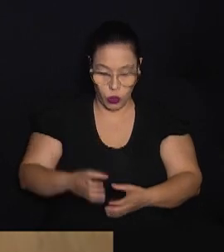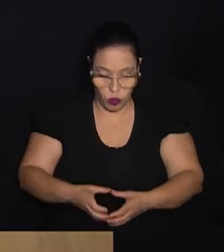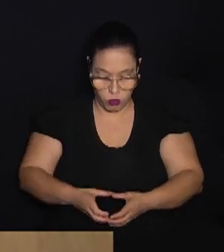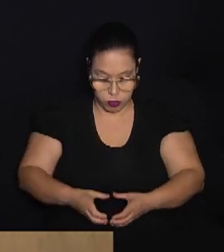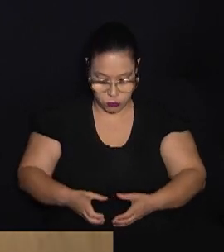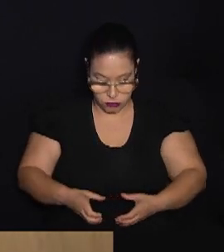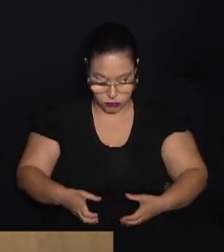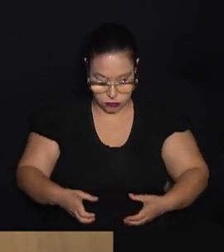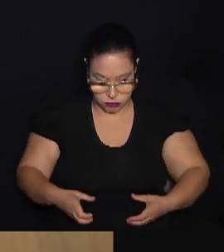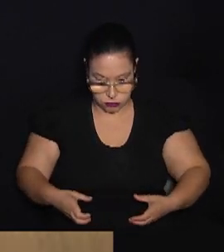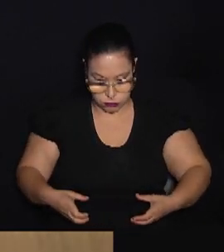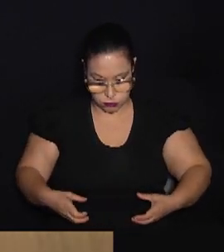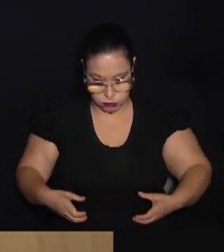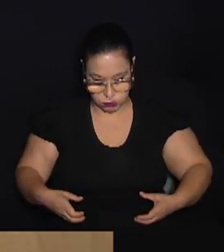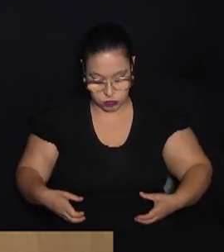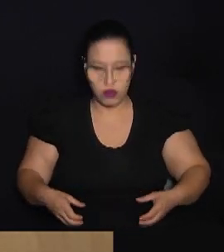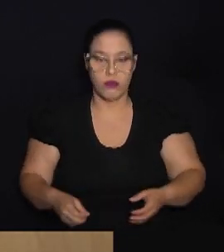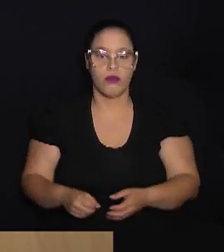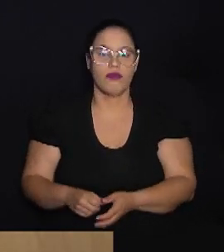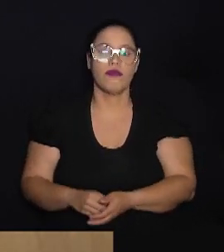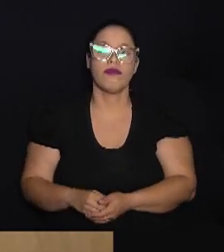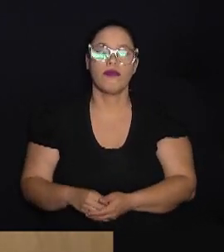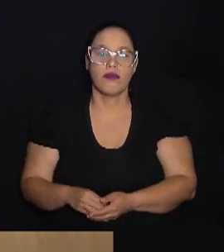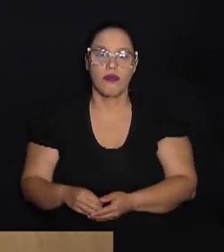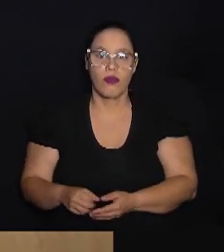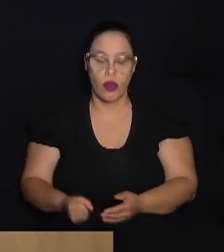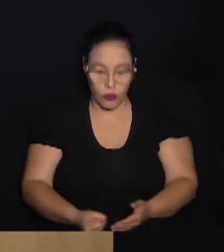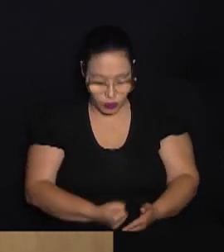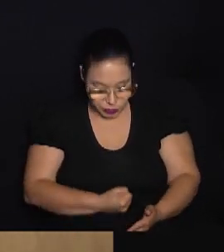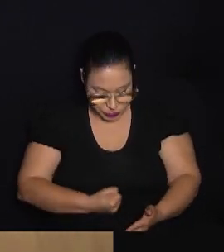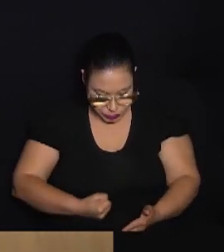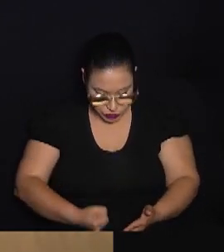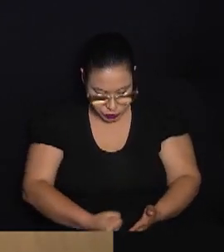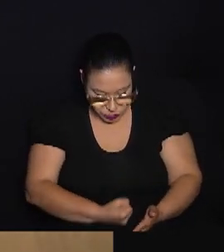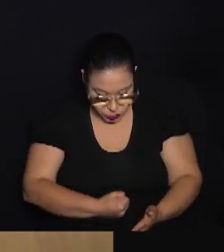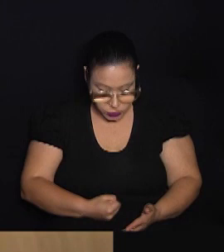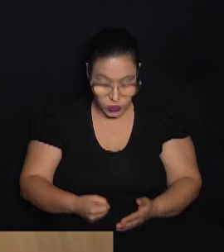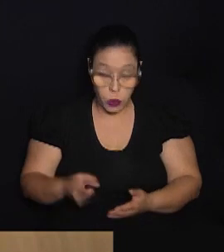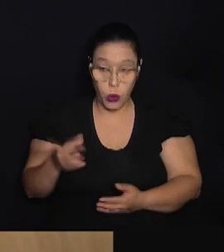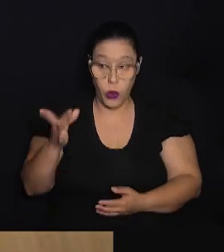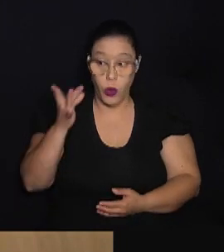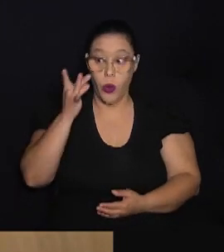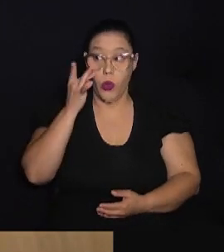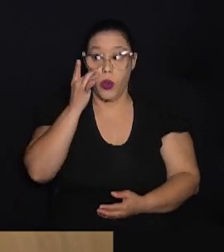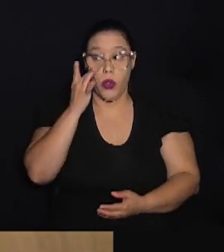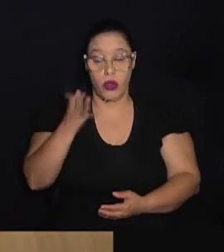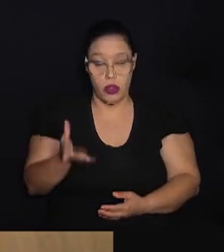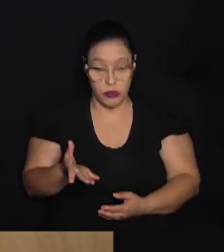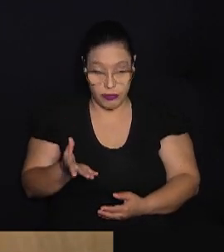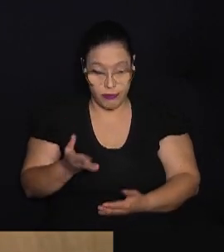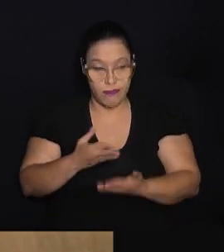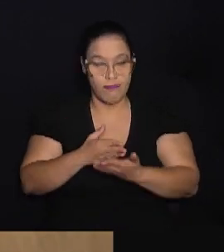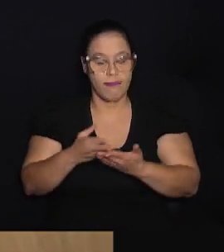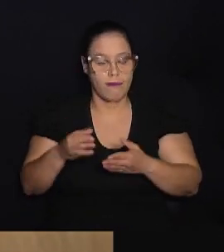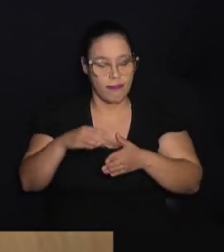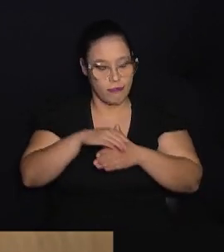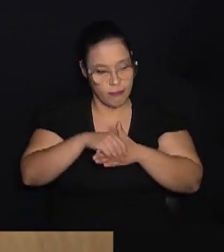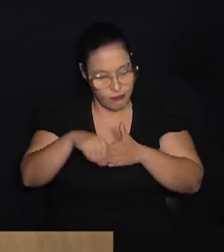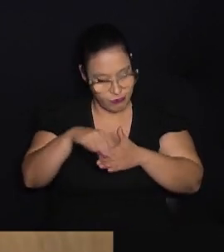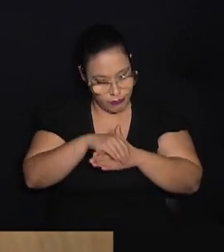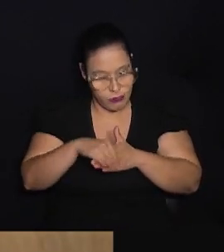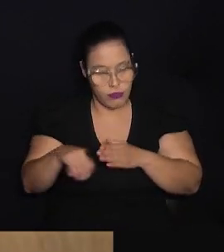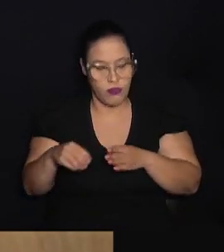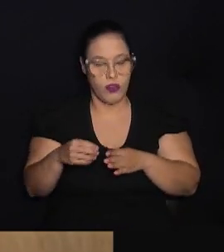o seu tamanho habitual e isso, no exame de imagem de ultrassom, também é um sinal de alerta que deve levar à investigação